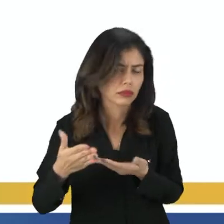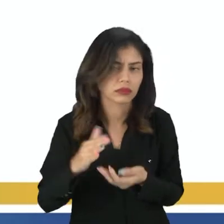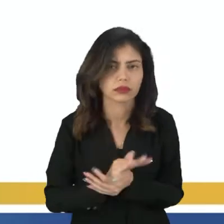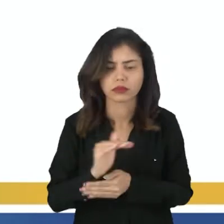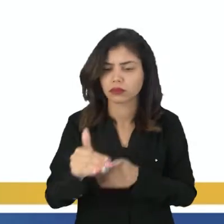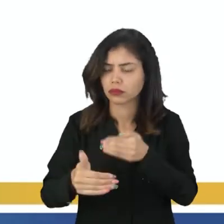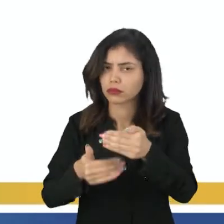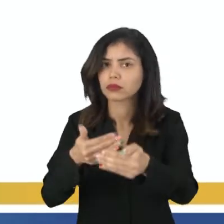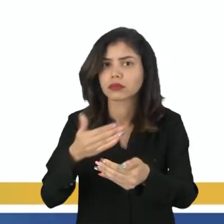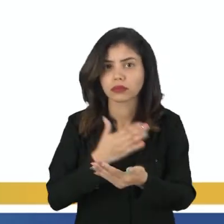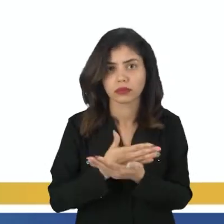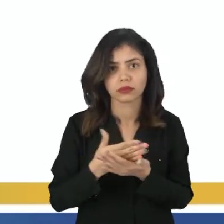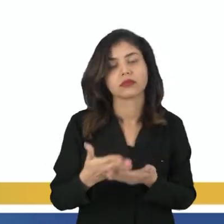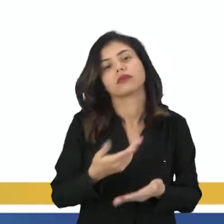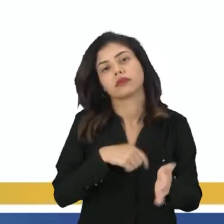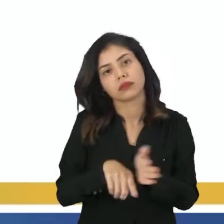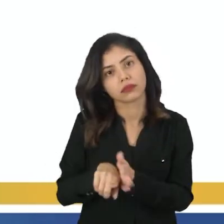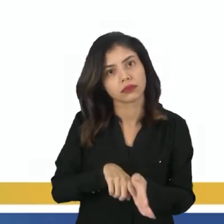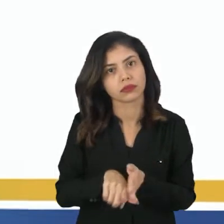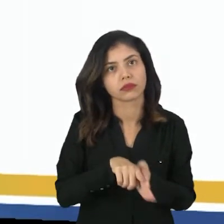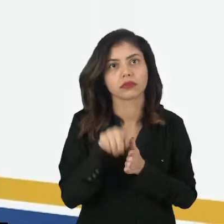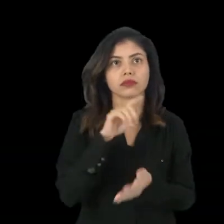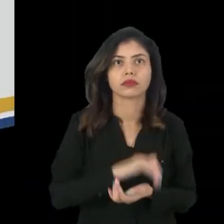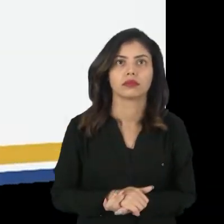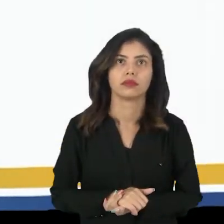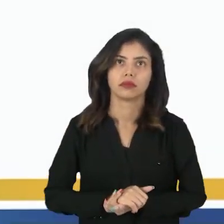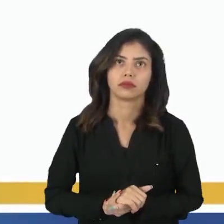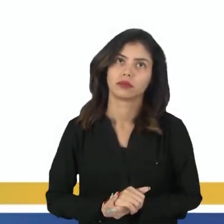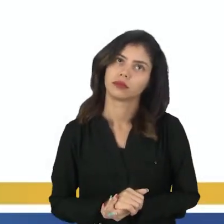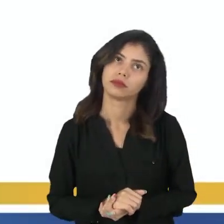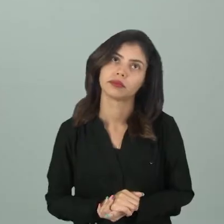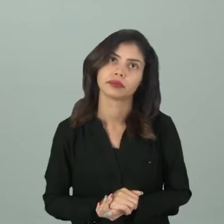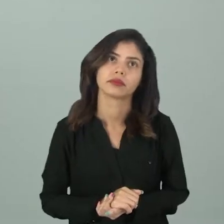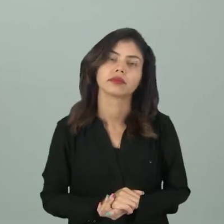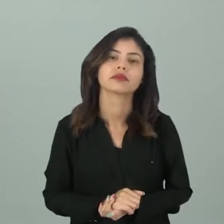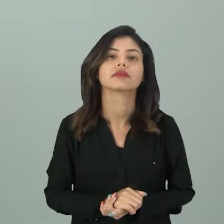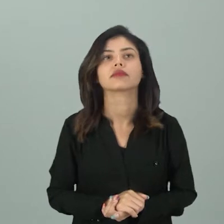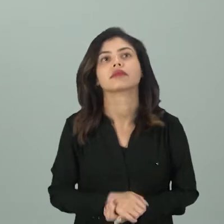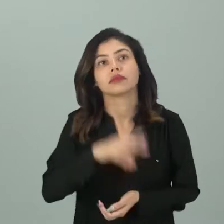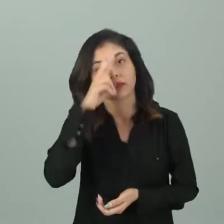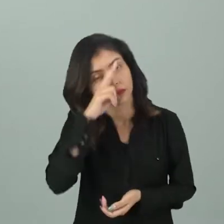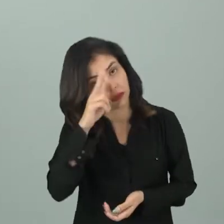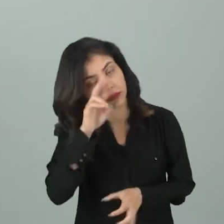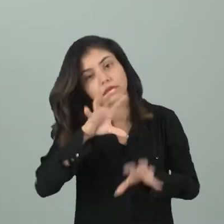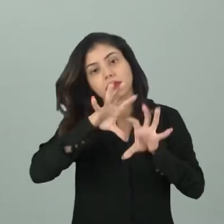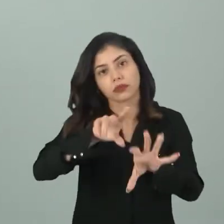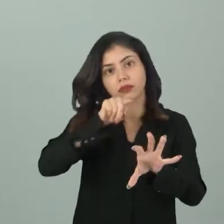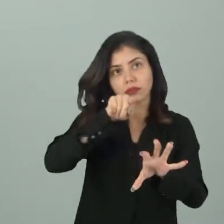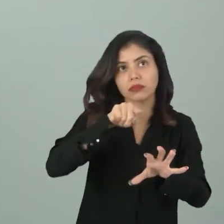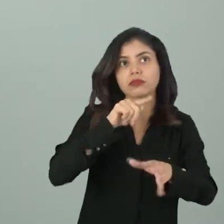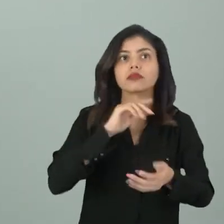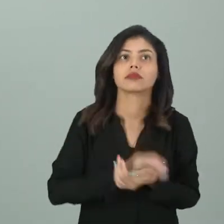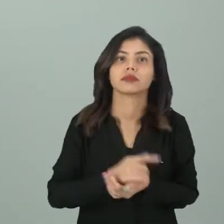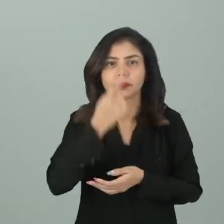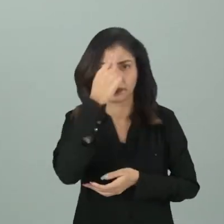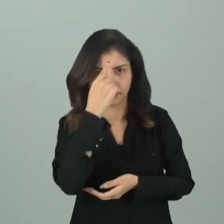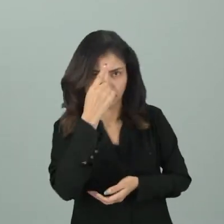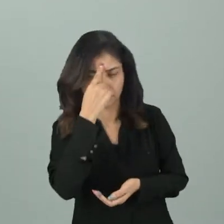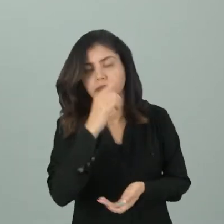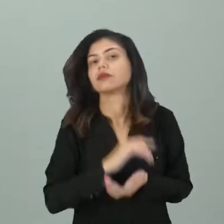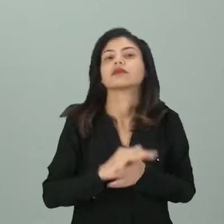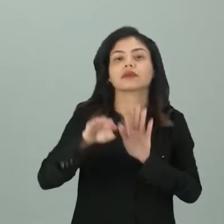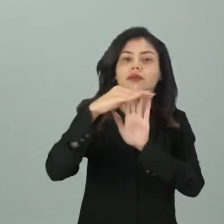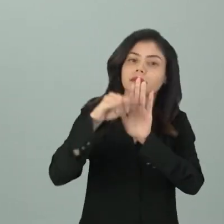de iniciar uma pesquisa? Então, vale ressaltar aqui que, para pensar sobre